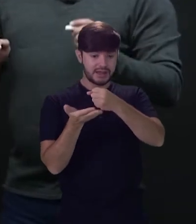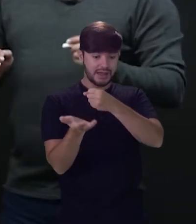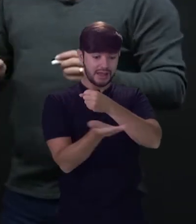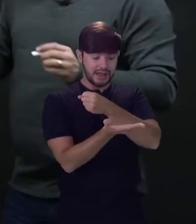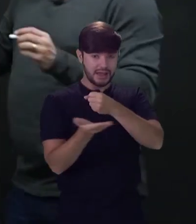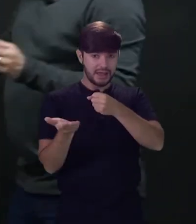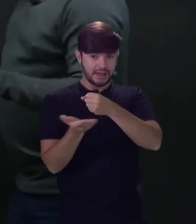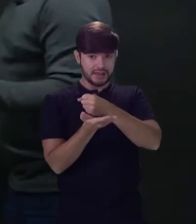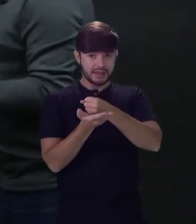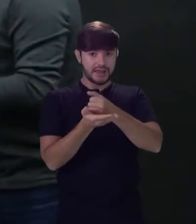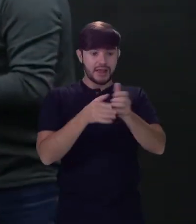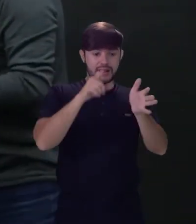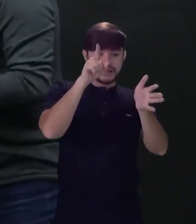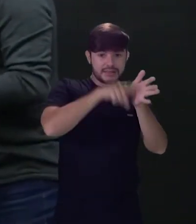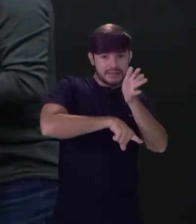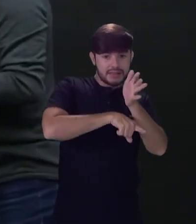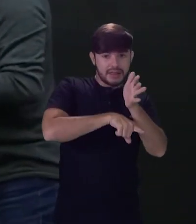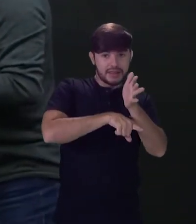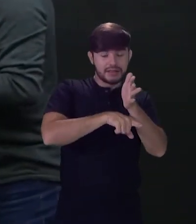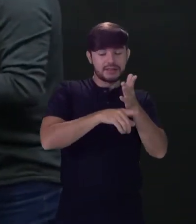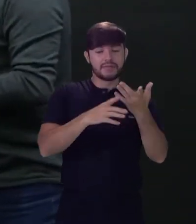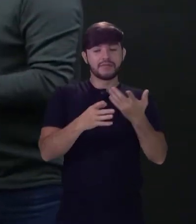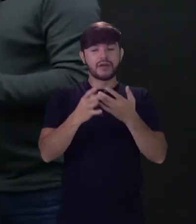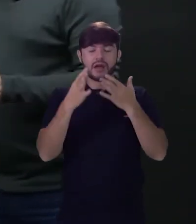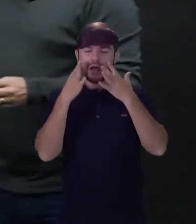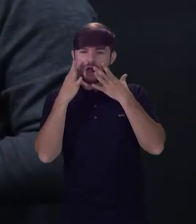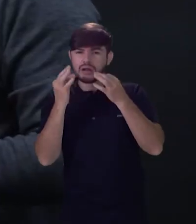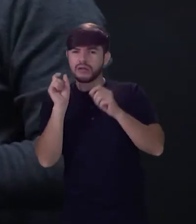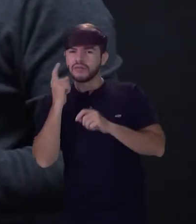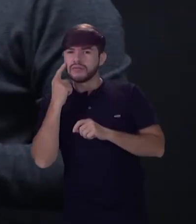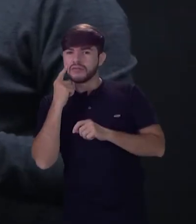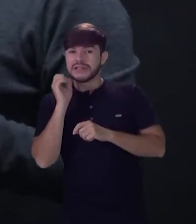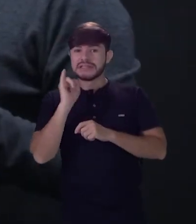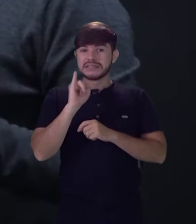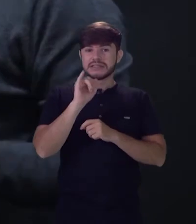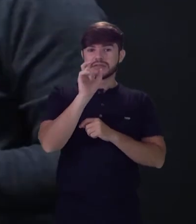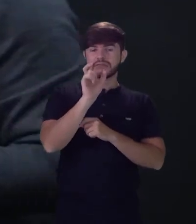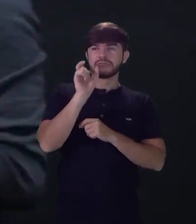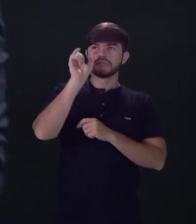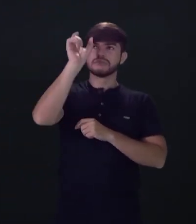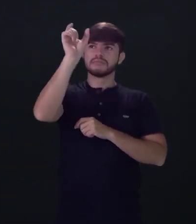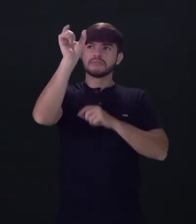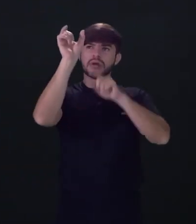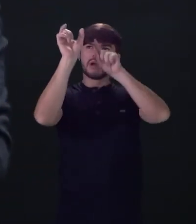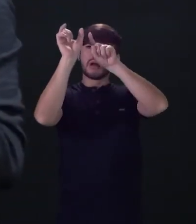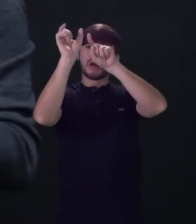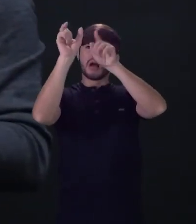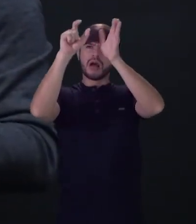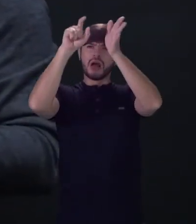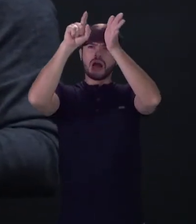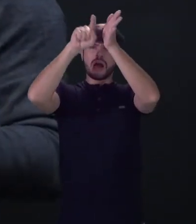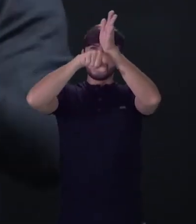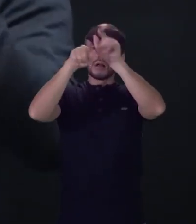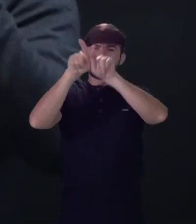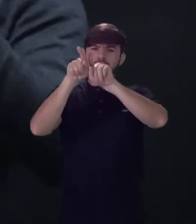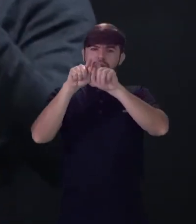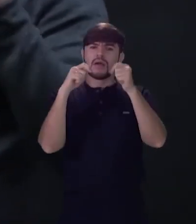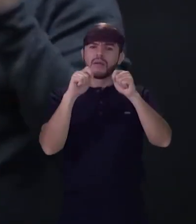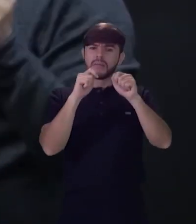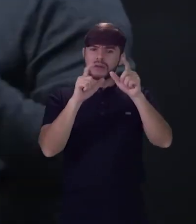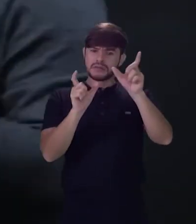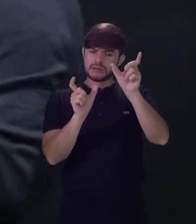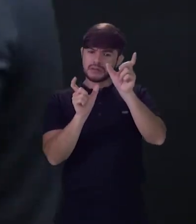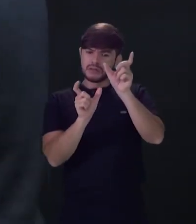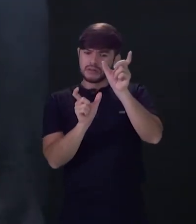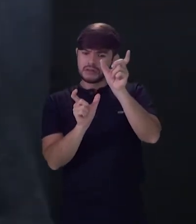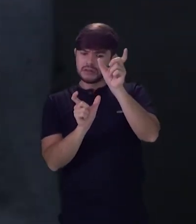negativo. Bacana? Só que, atenção, pelo fato de o expoente ser negativo, nós temos que inverter a base. Aqui vem um